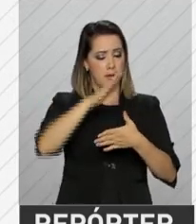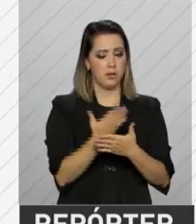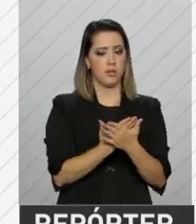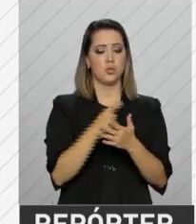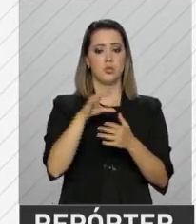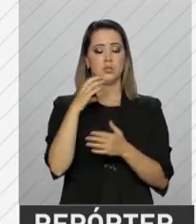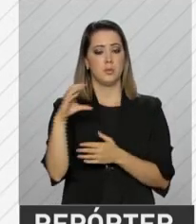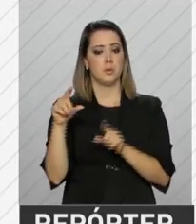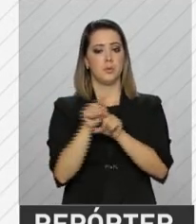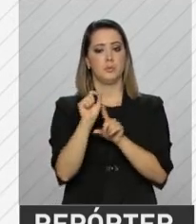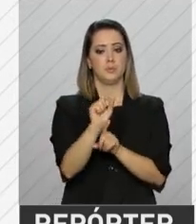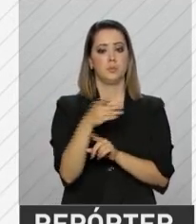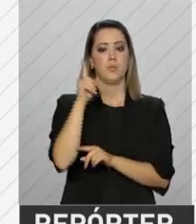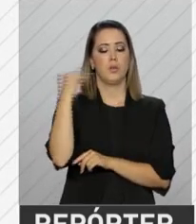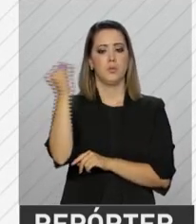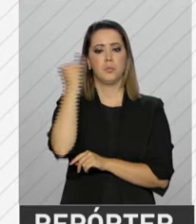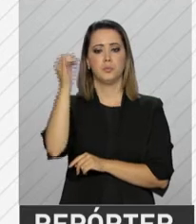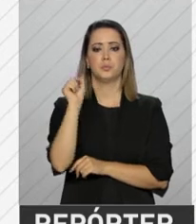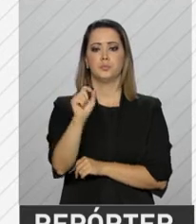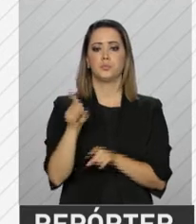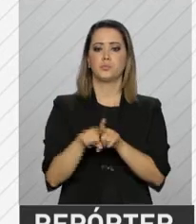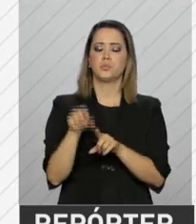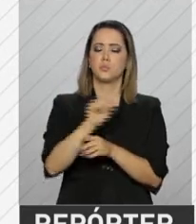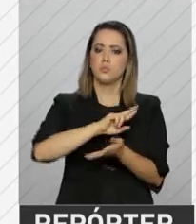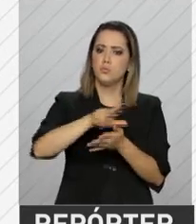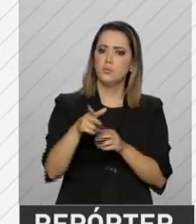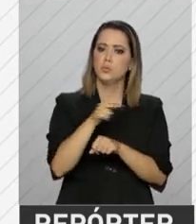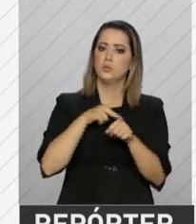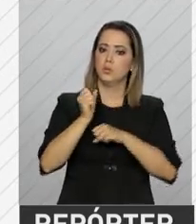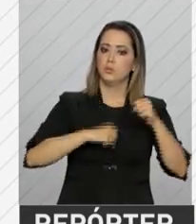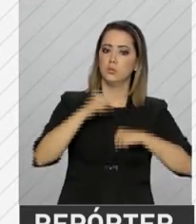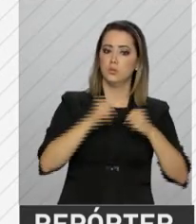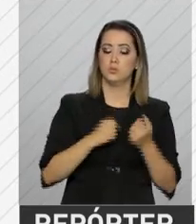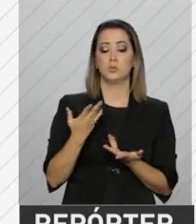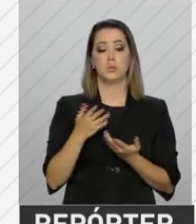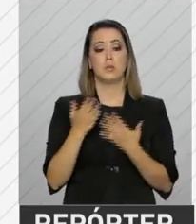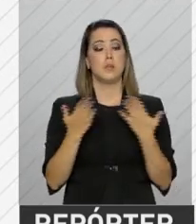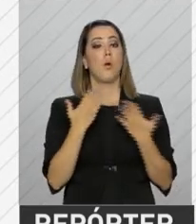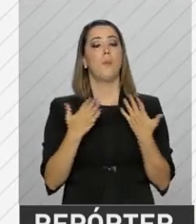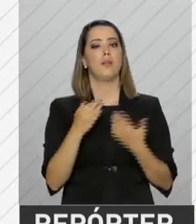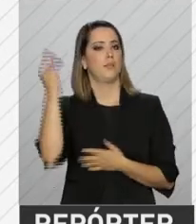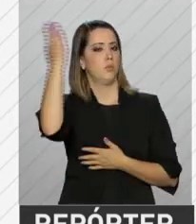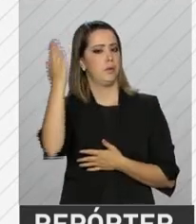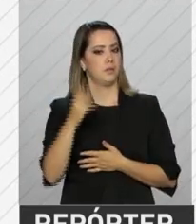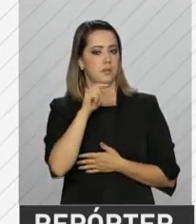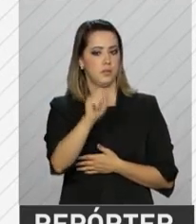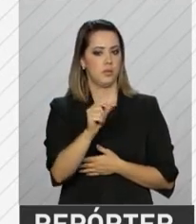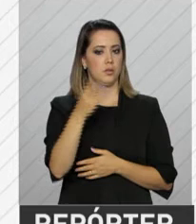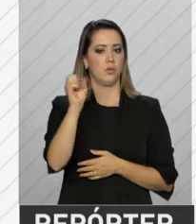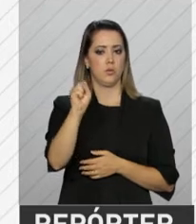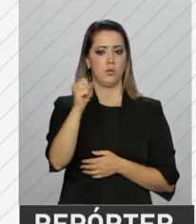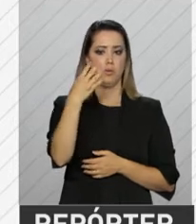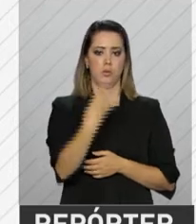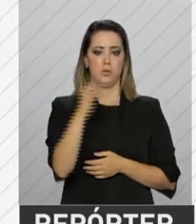para a atividade industrial dos países membros o caso do brasil é ilustrativo ano passado aproximadamente 84 por